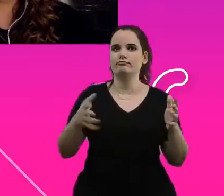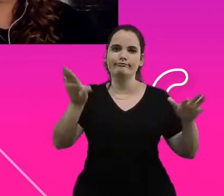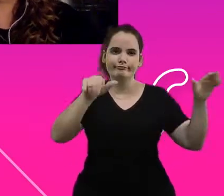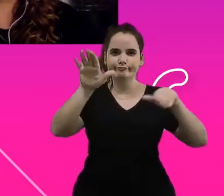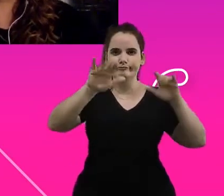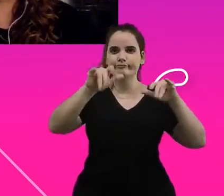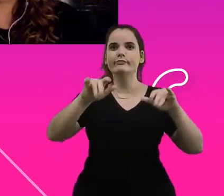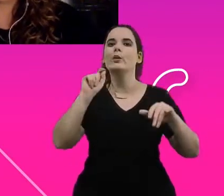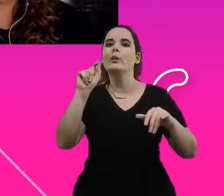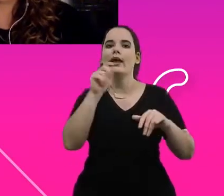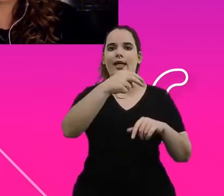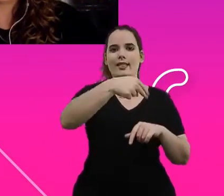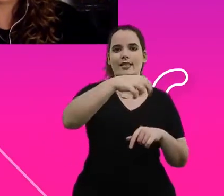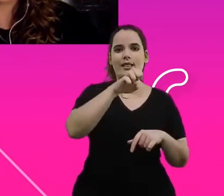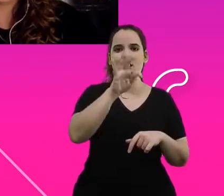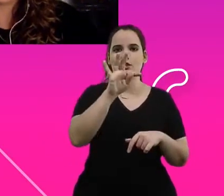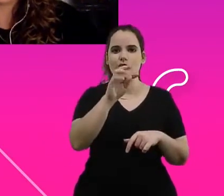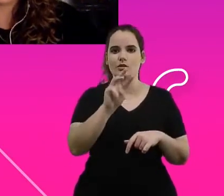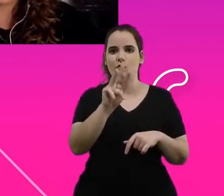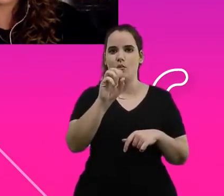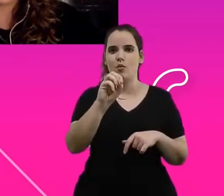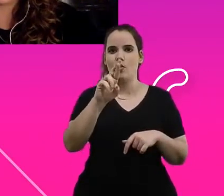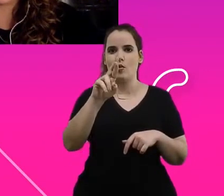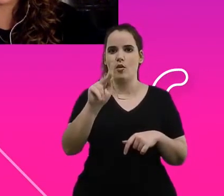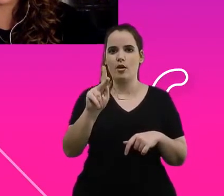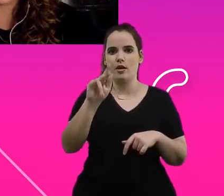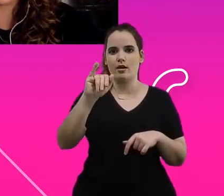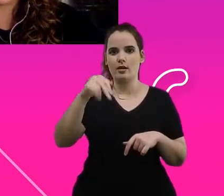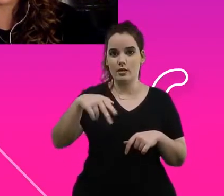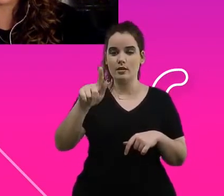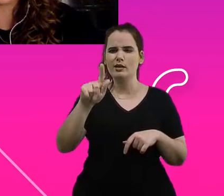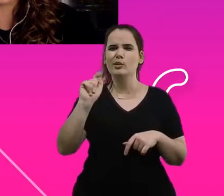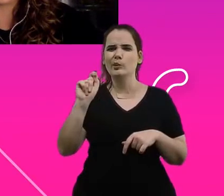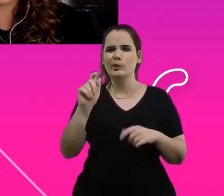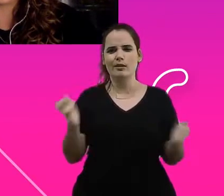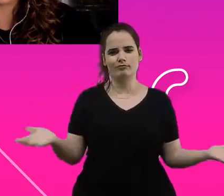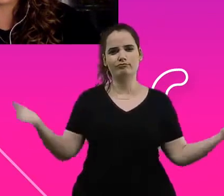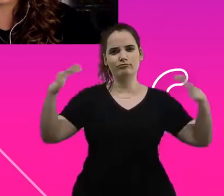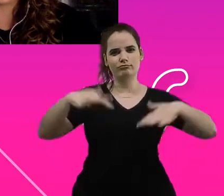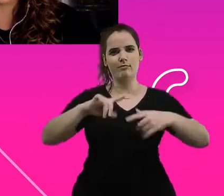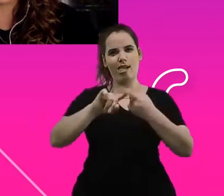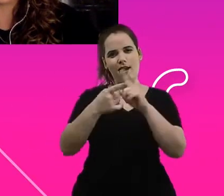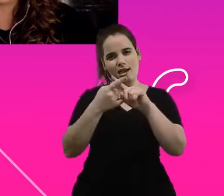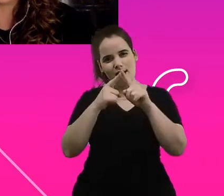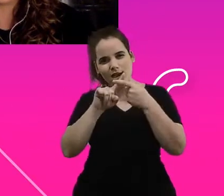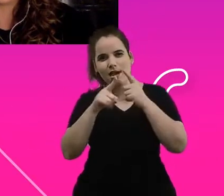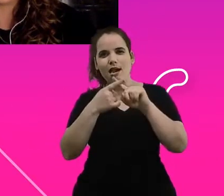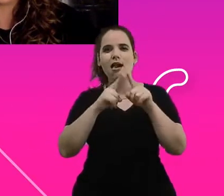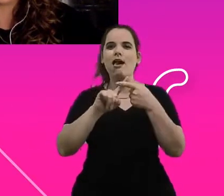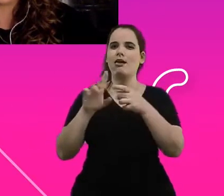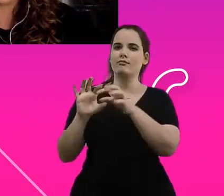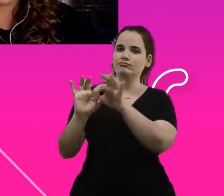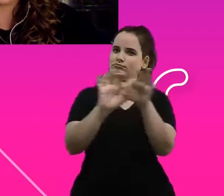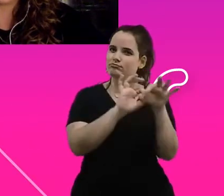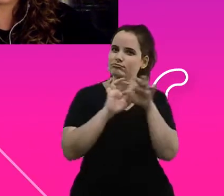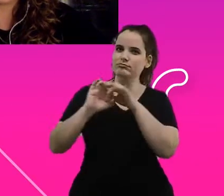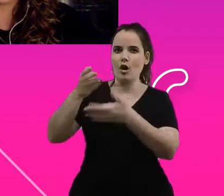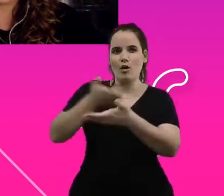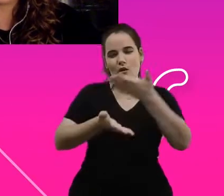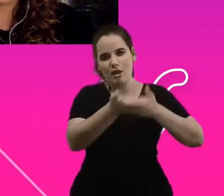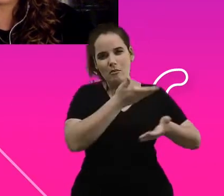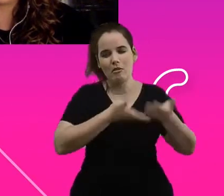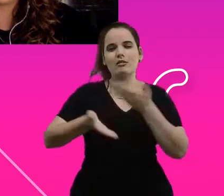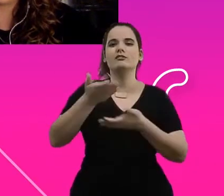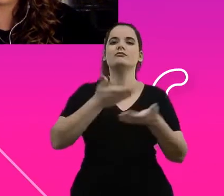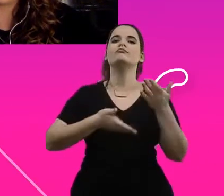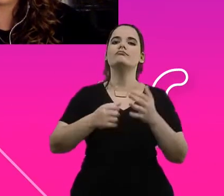networking com o final de promover a colaboração entre todos estes intervenientes. Dito